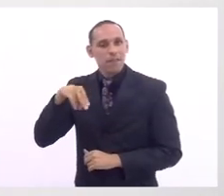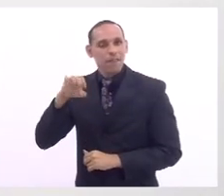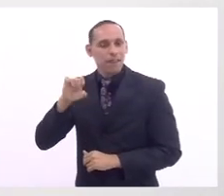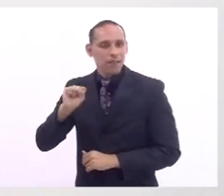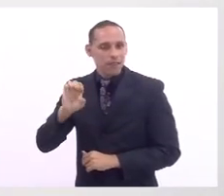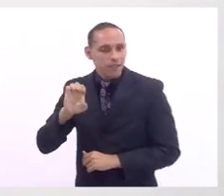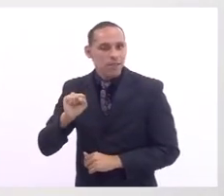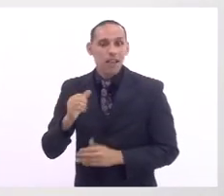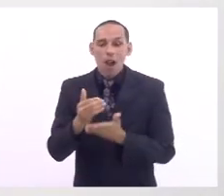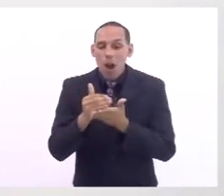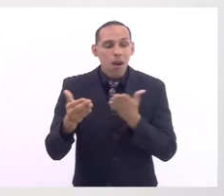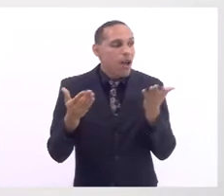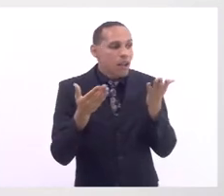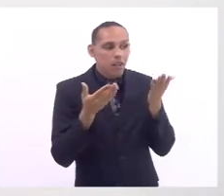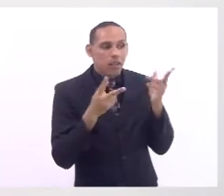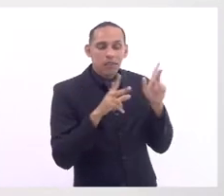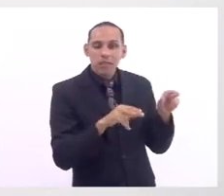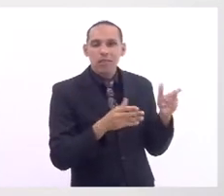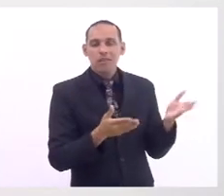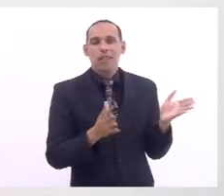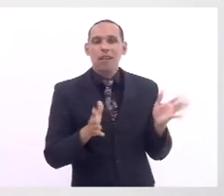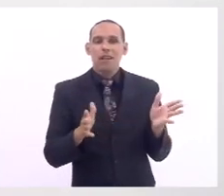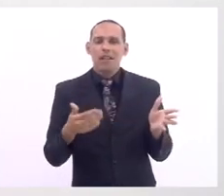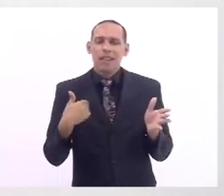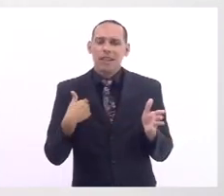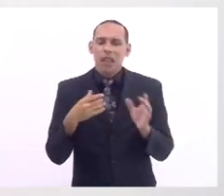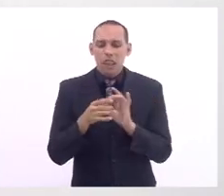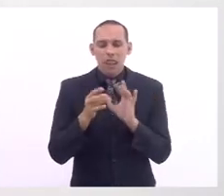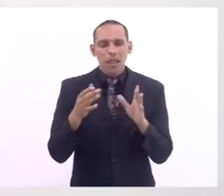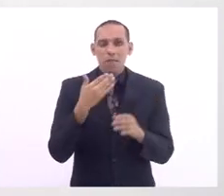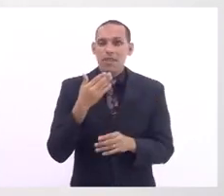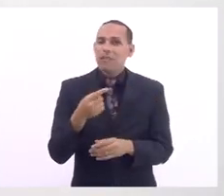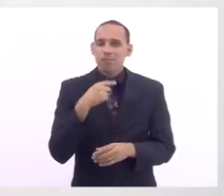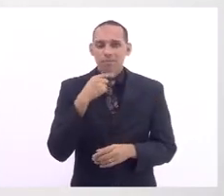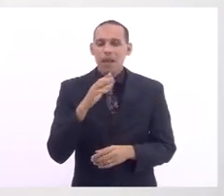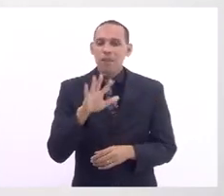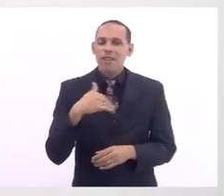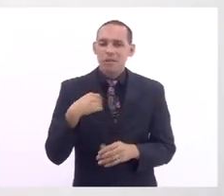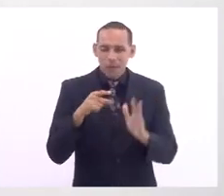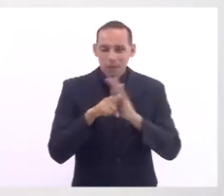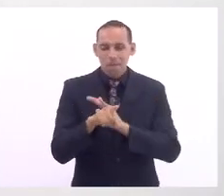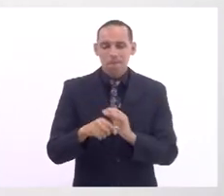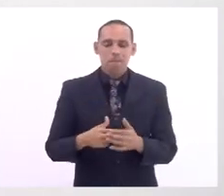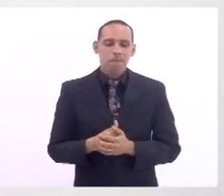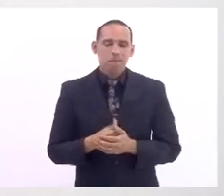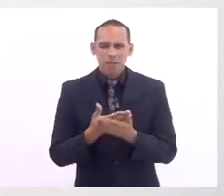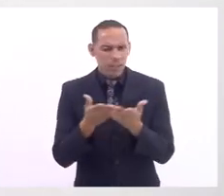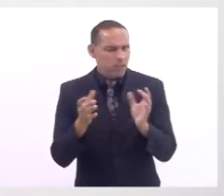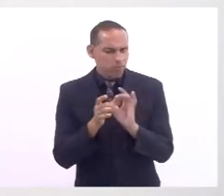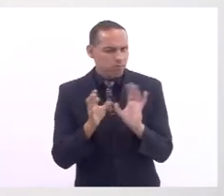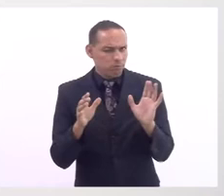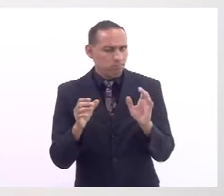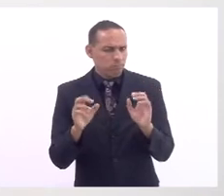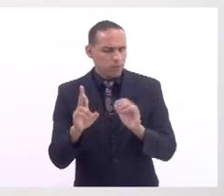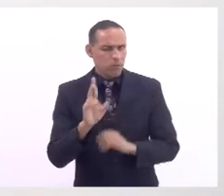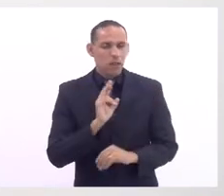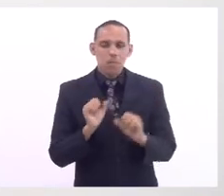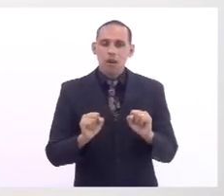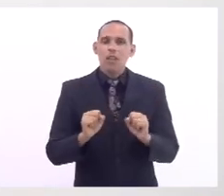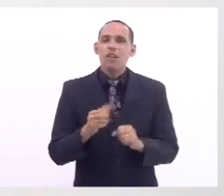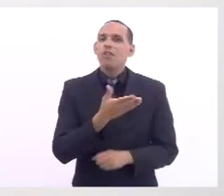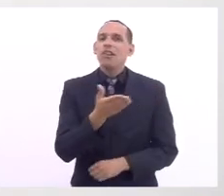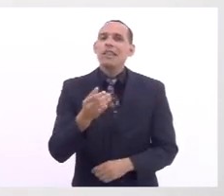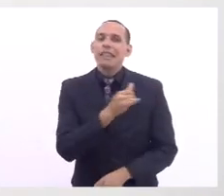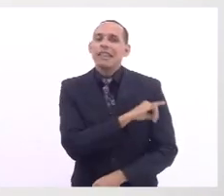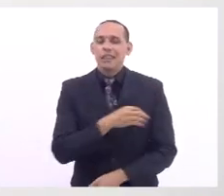eu quase que eu não tenho Liberdade com vocês para pedir mais eu queria só fazer uma pergunta você fique à vontade de responder quem não